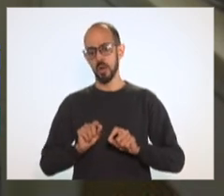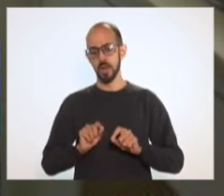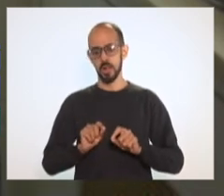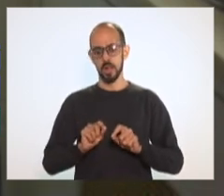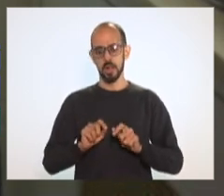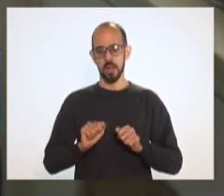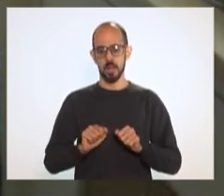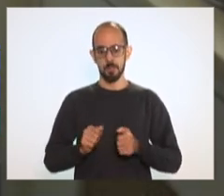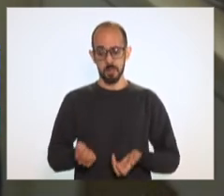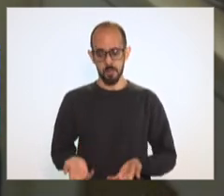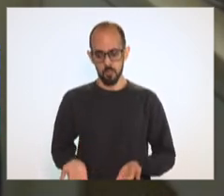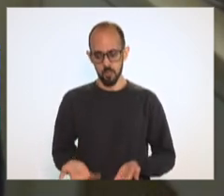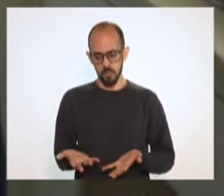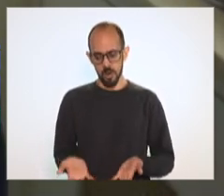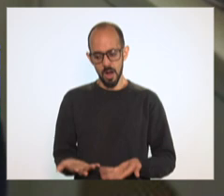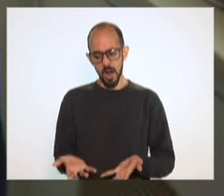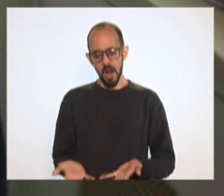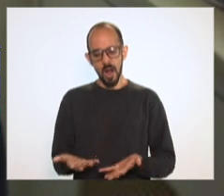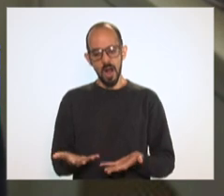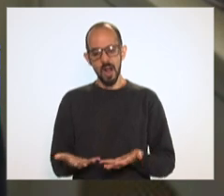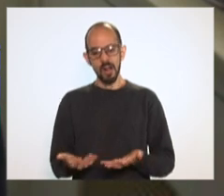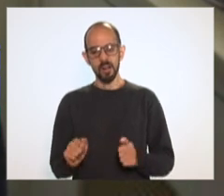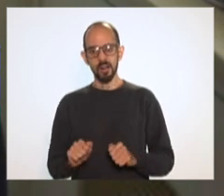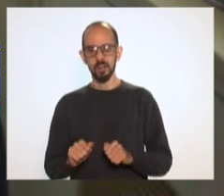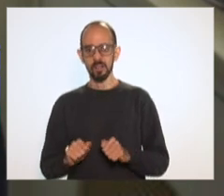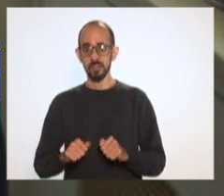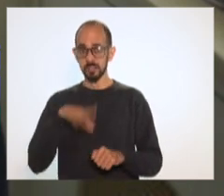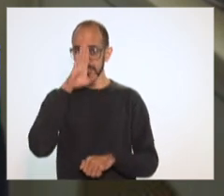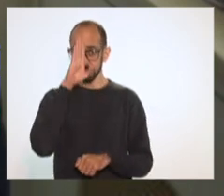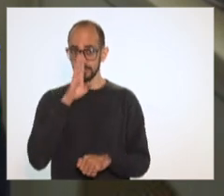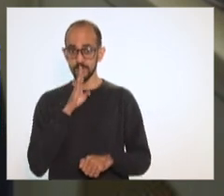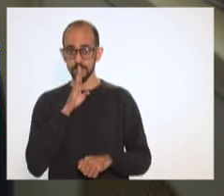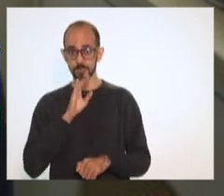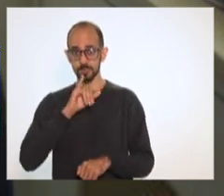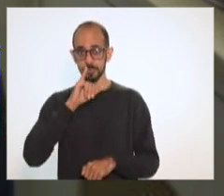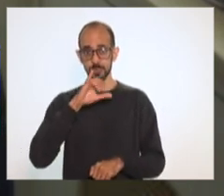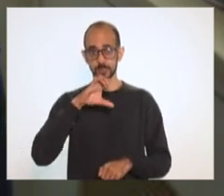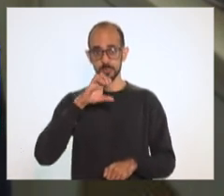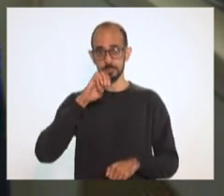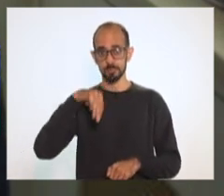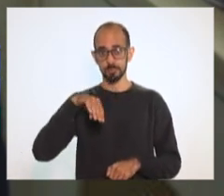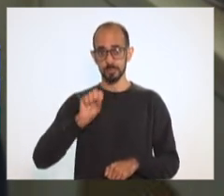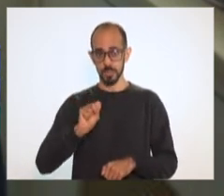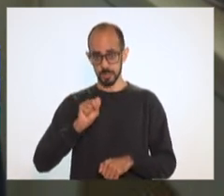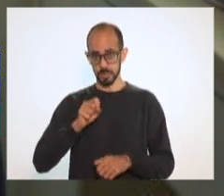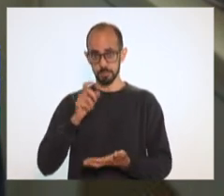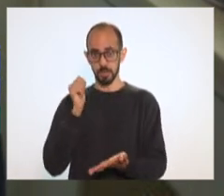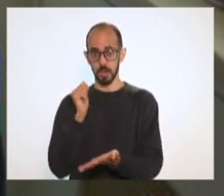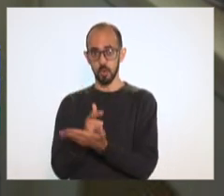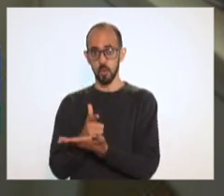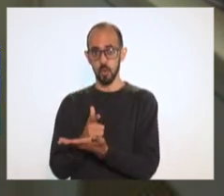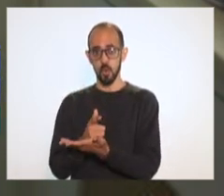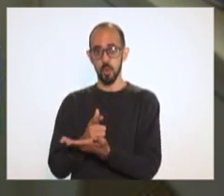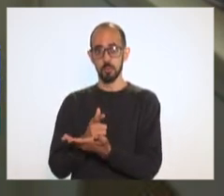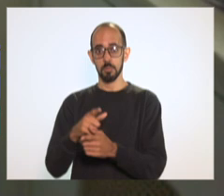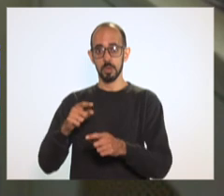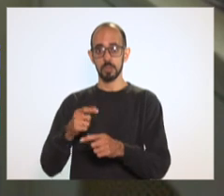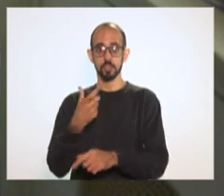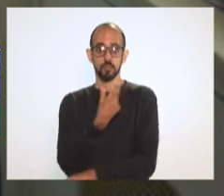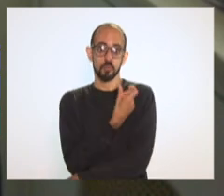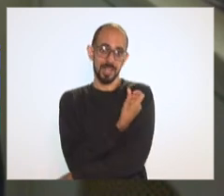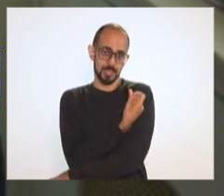incentivar a isenção de ICMS nas compras de vacinas e os